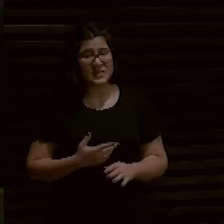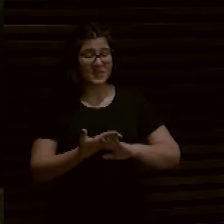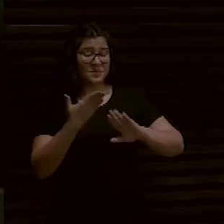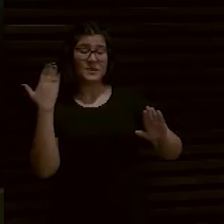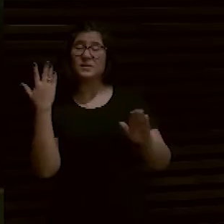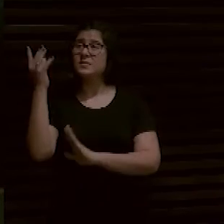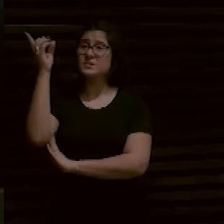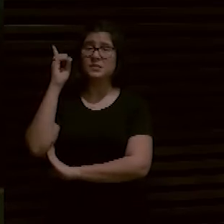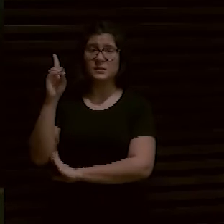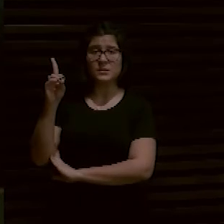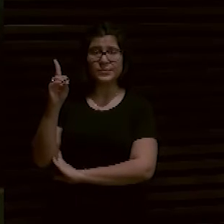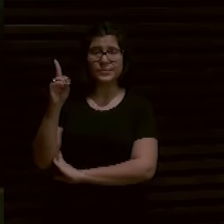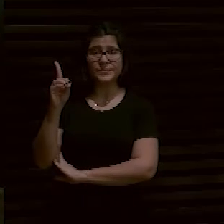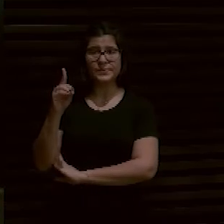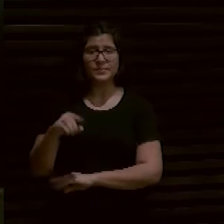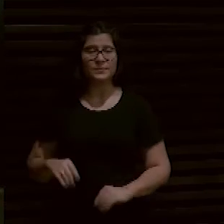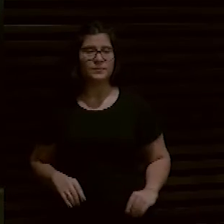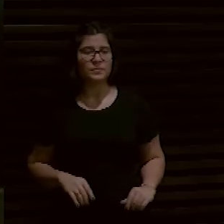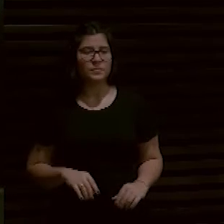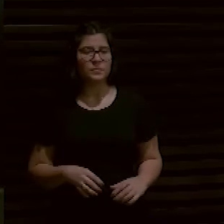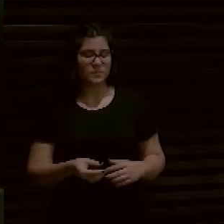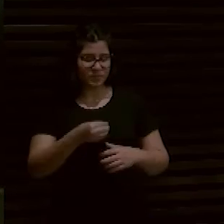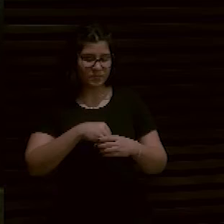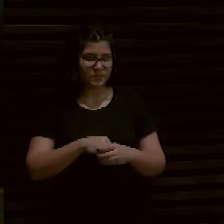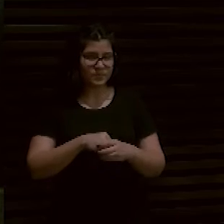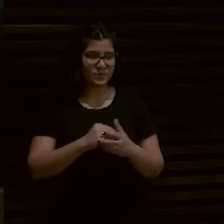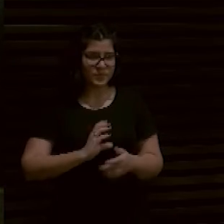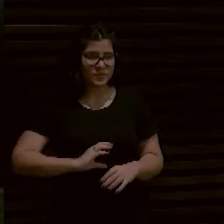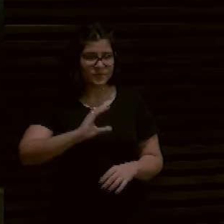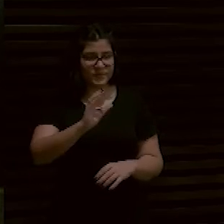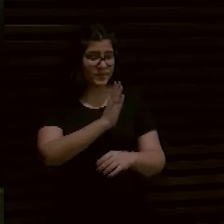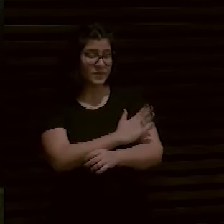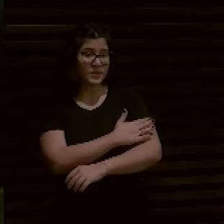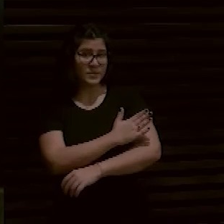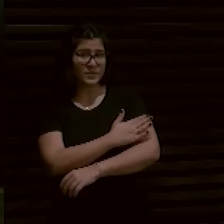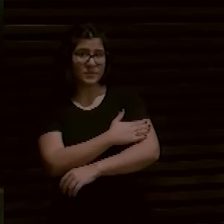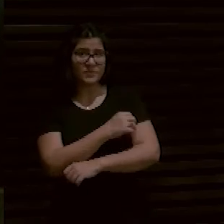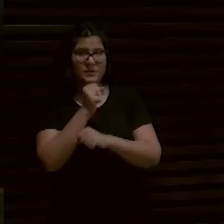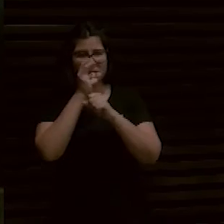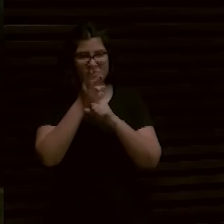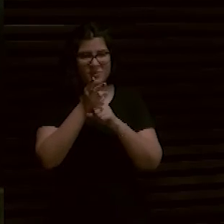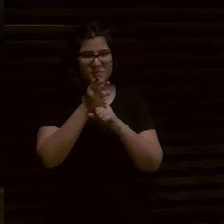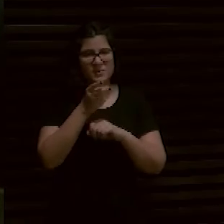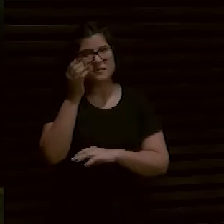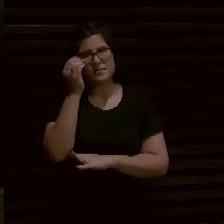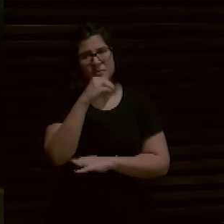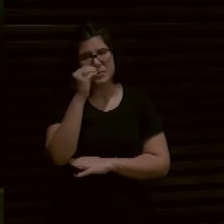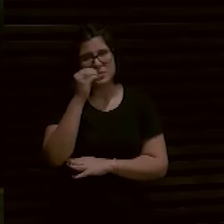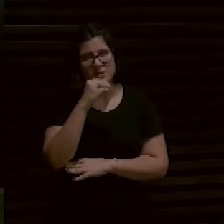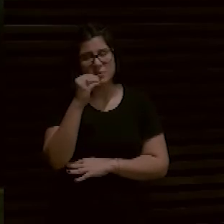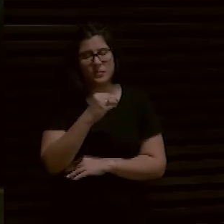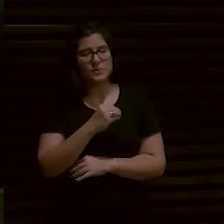Deus, ele deposita confiança na força ou na suposta força da